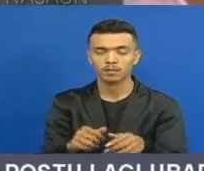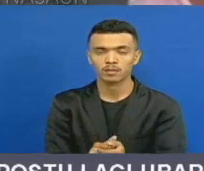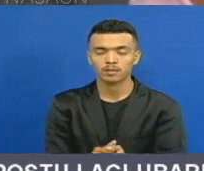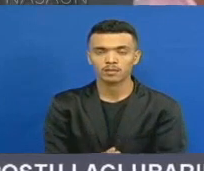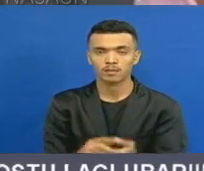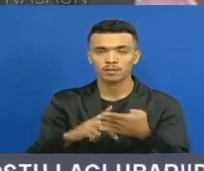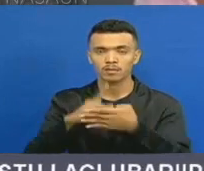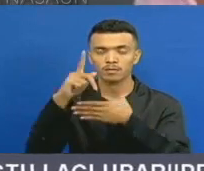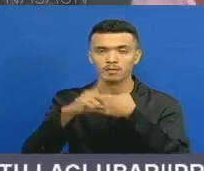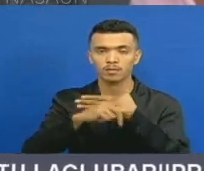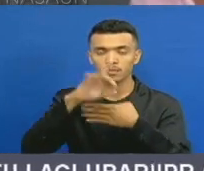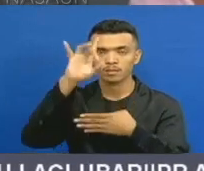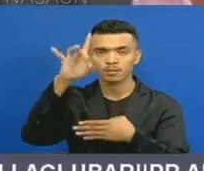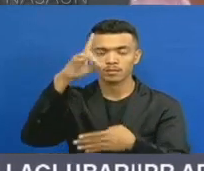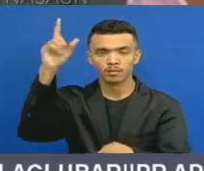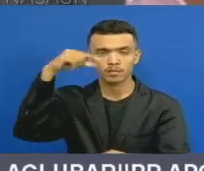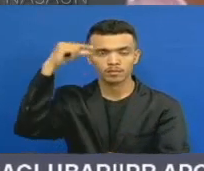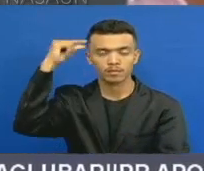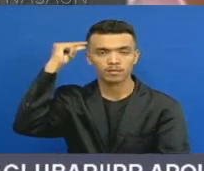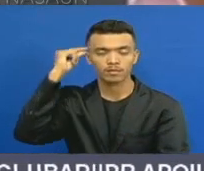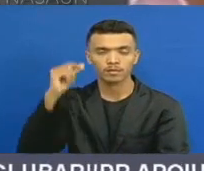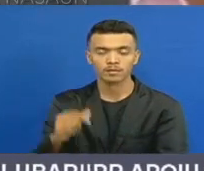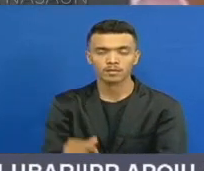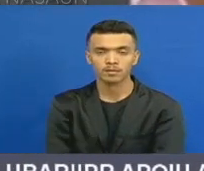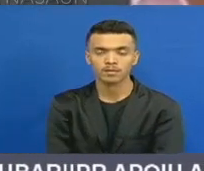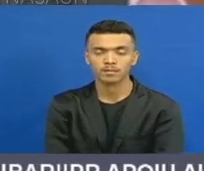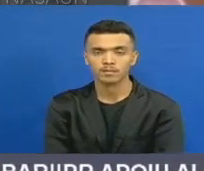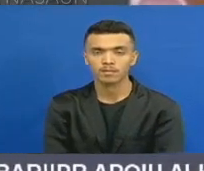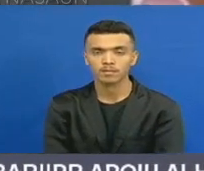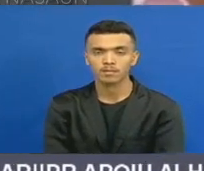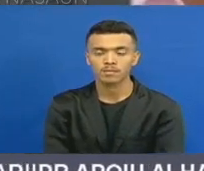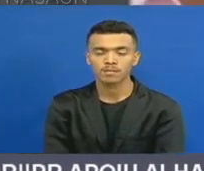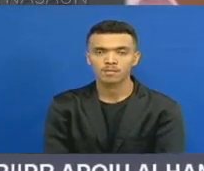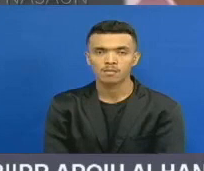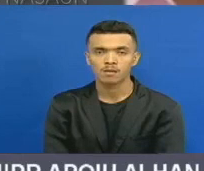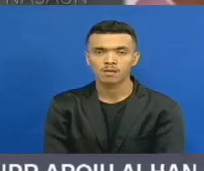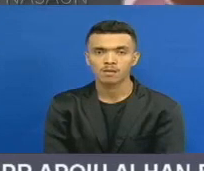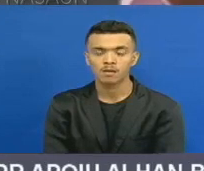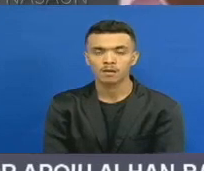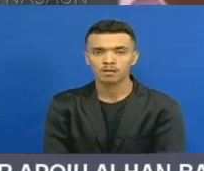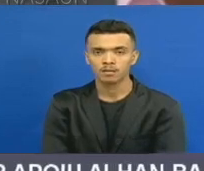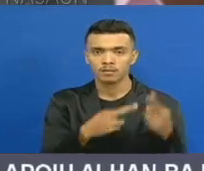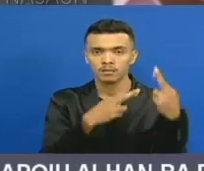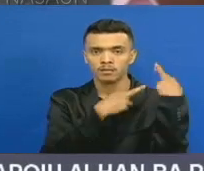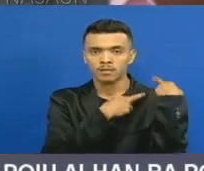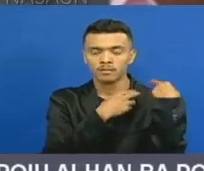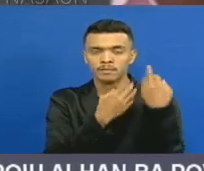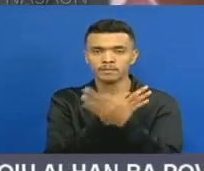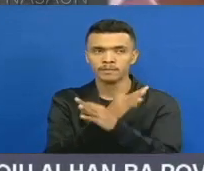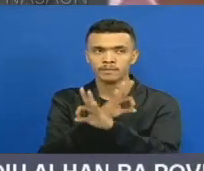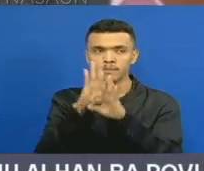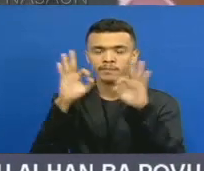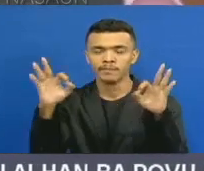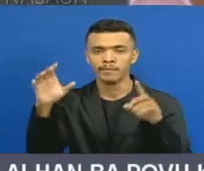programa oitavo governo constitucional, né? Nós vemos que pretende para que antes de mandato remata, sede